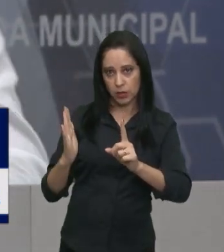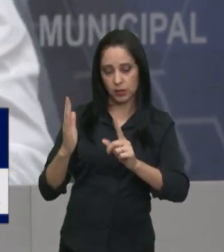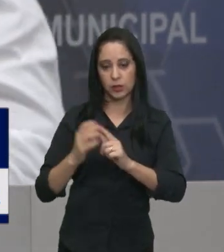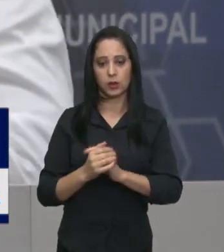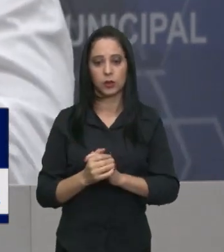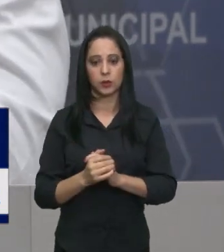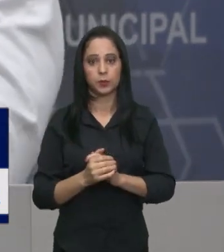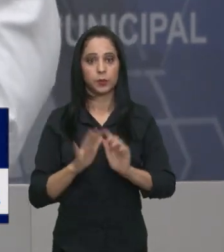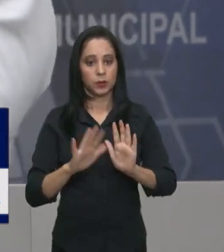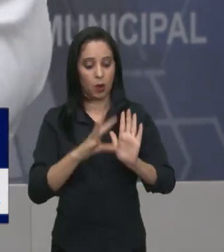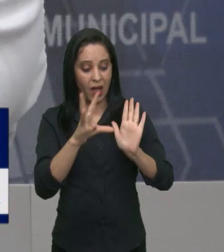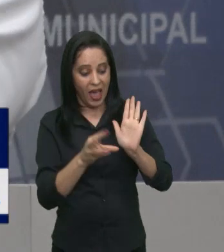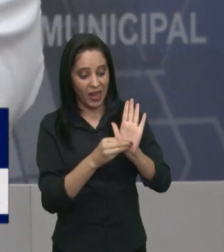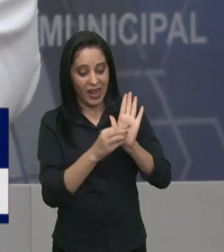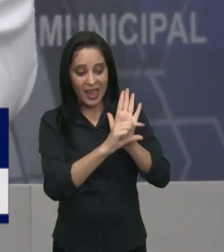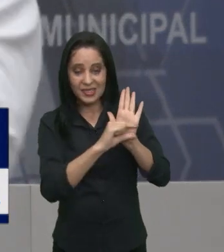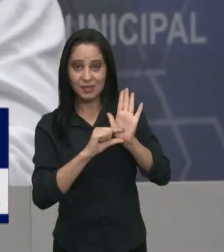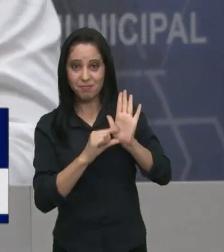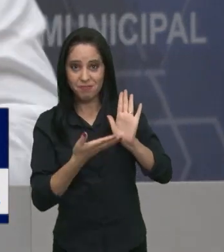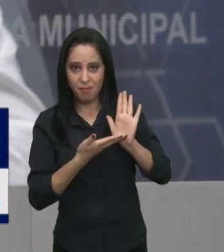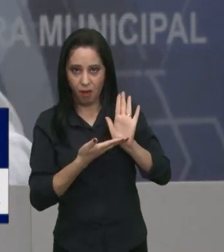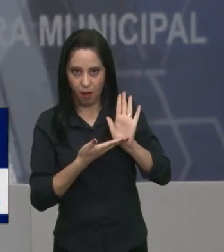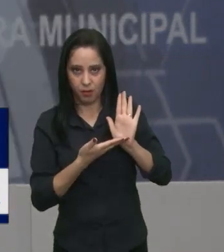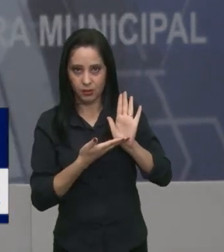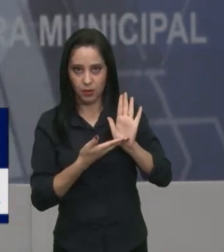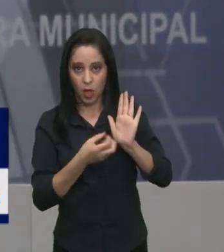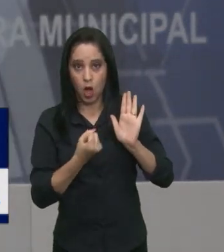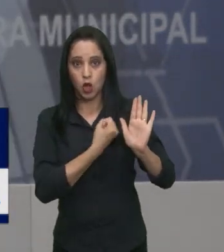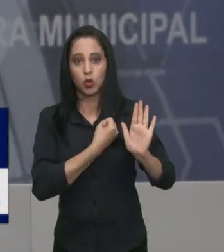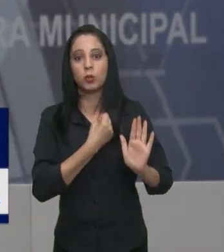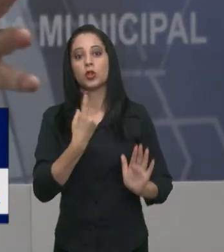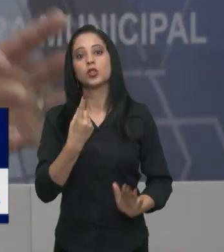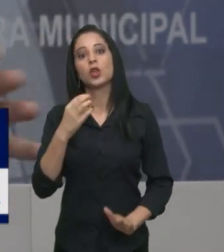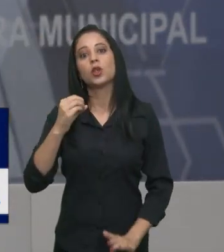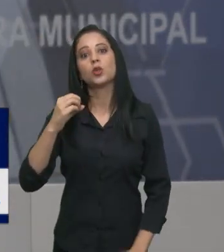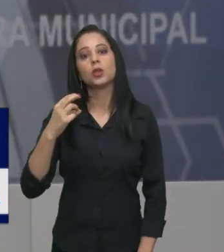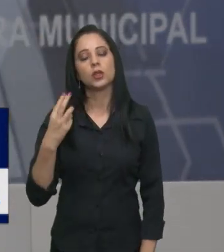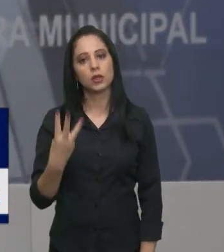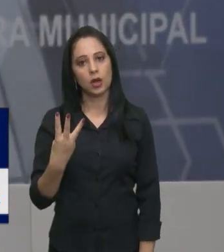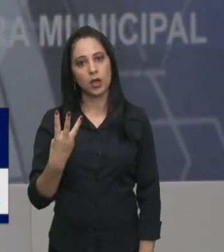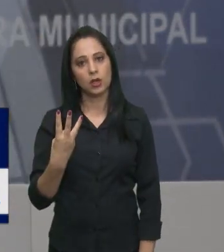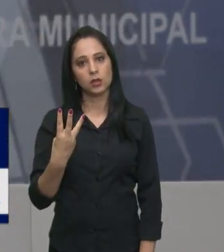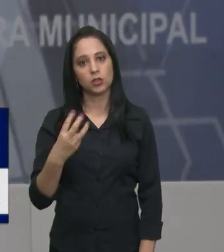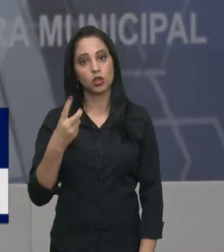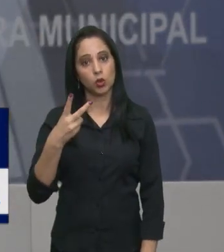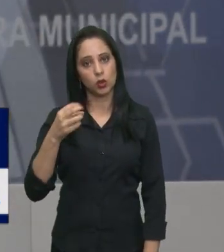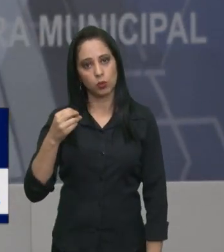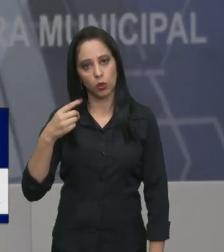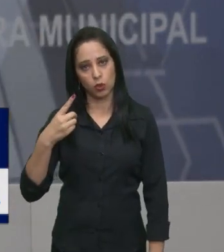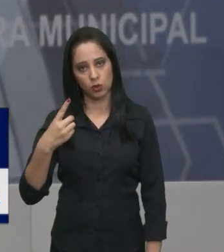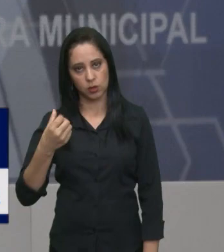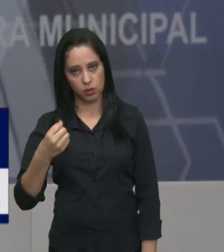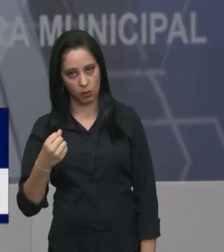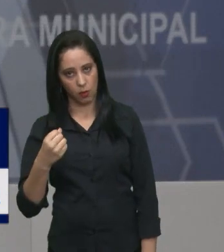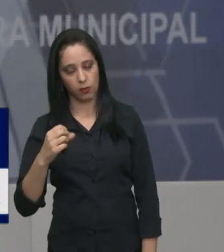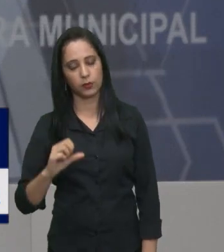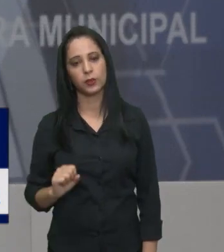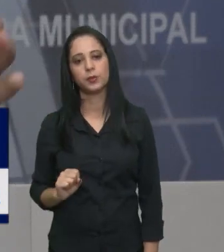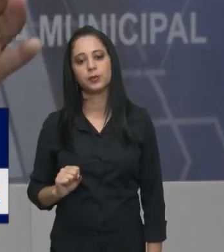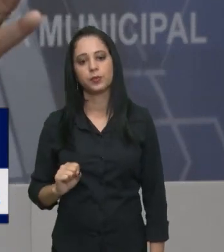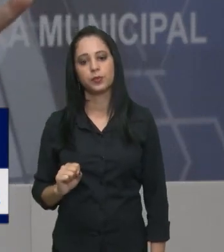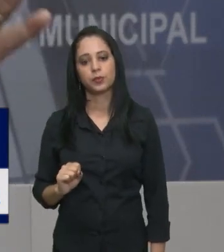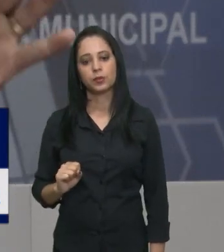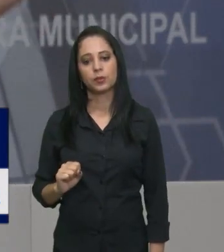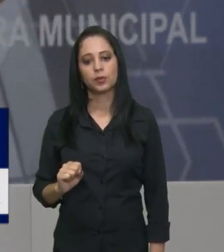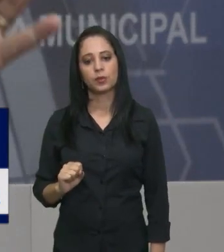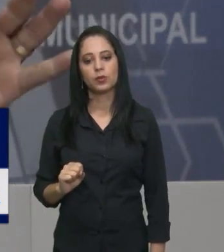E nessa emenda constitucional, número 103 de 2019, senhor presidente, ela